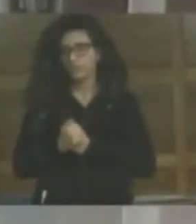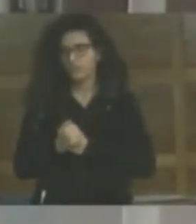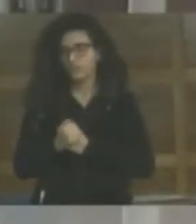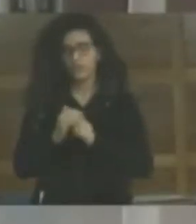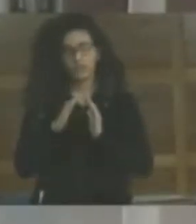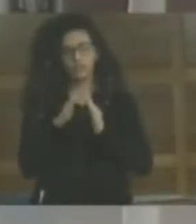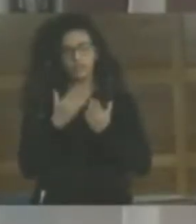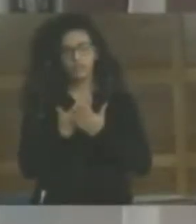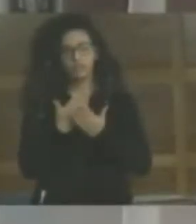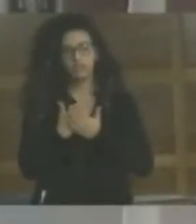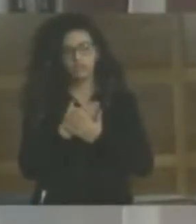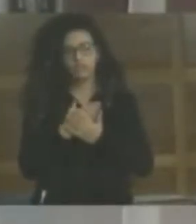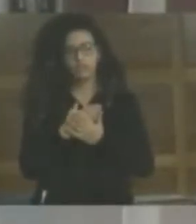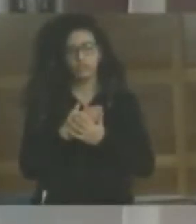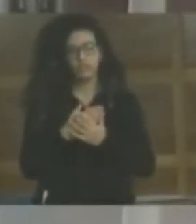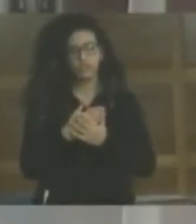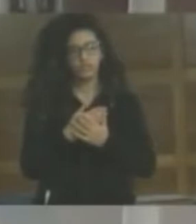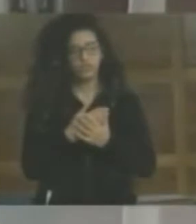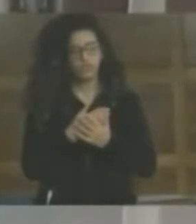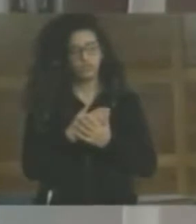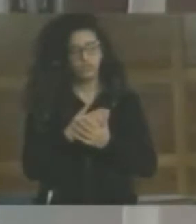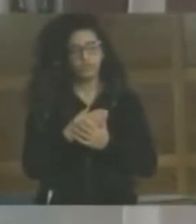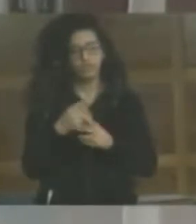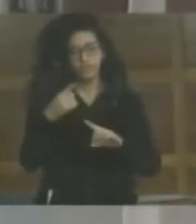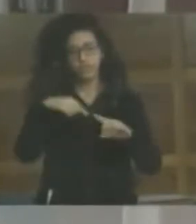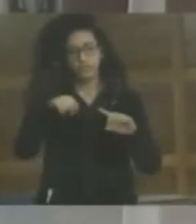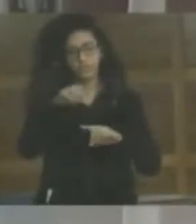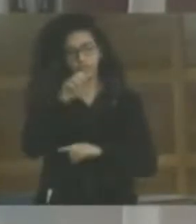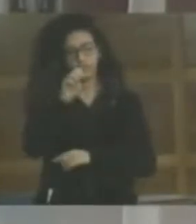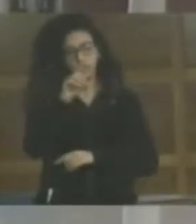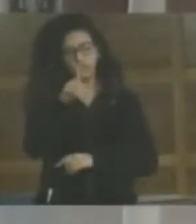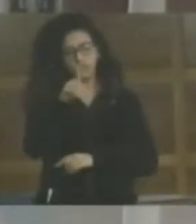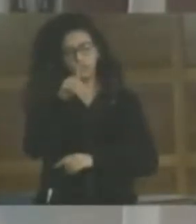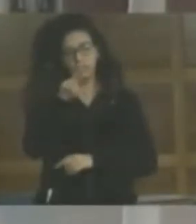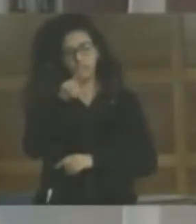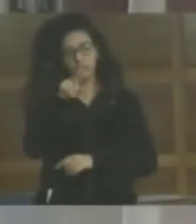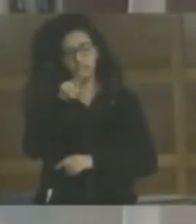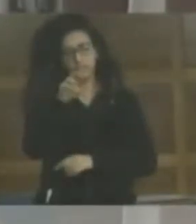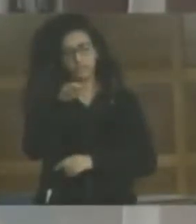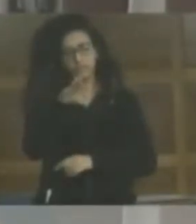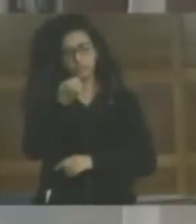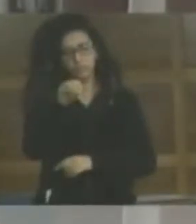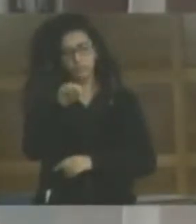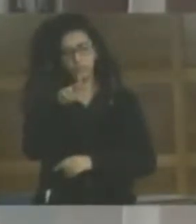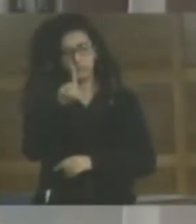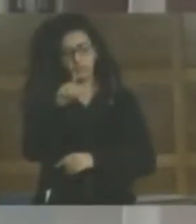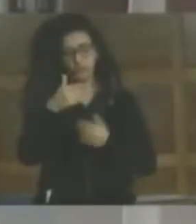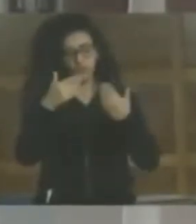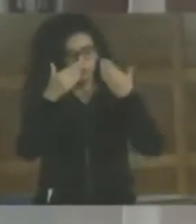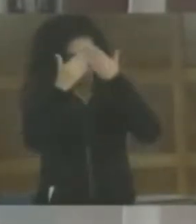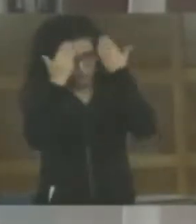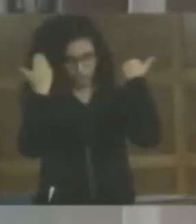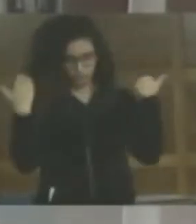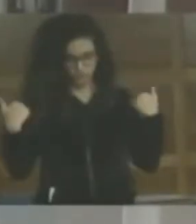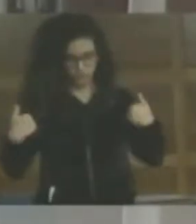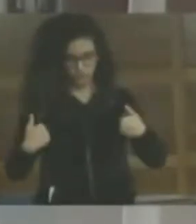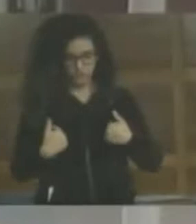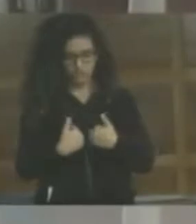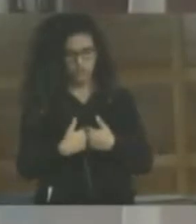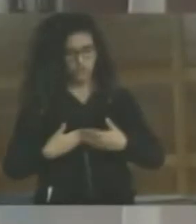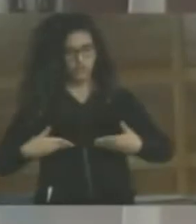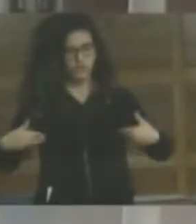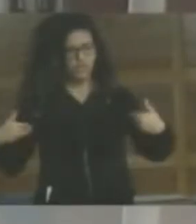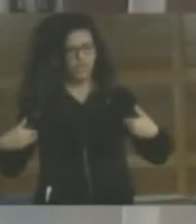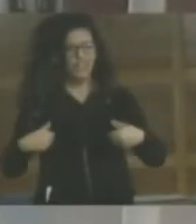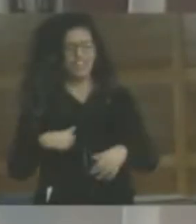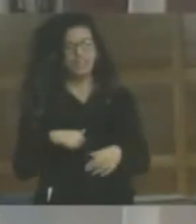Santos Dumont está voltando para lá o busto do Santos Dumont. É um busto que ele estava há muitos anos guardado